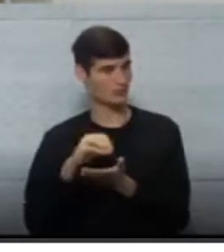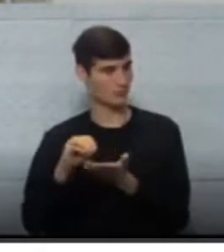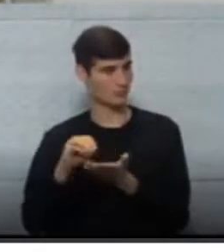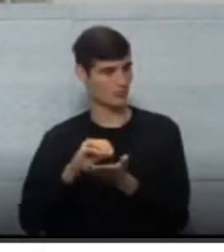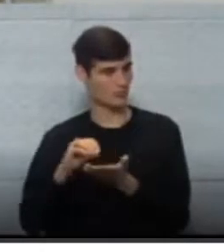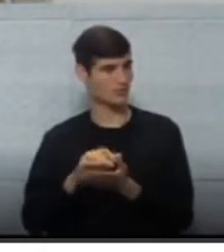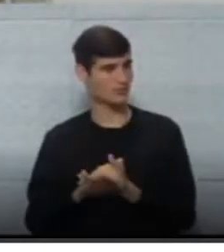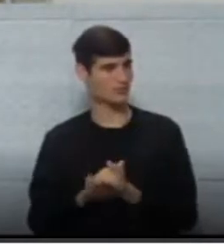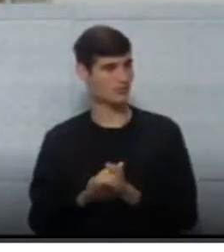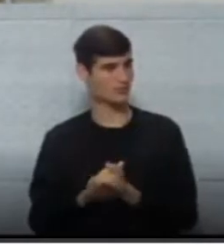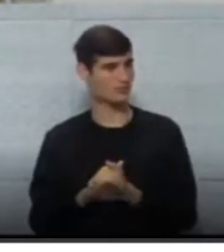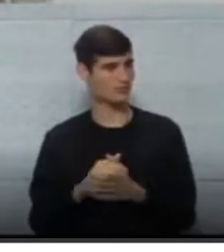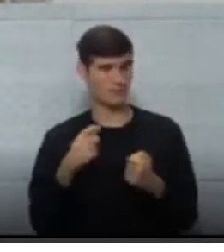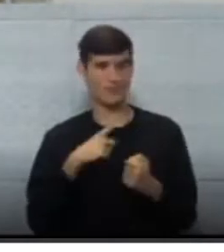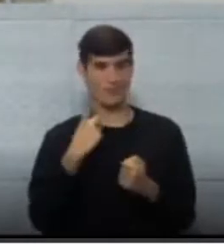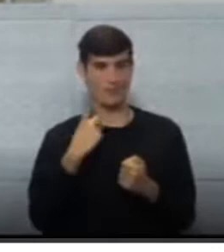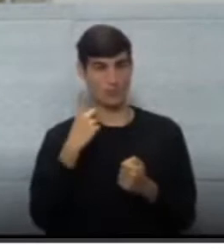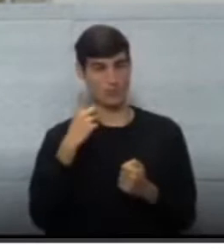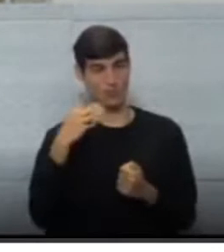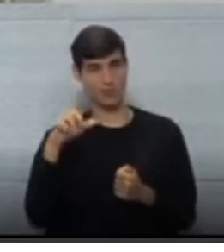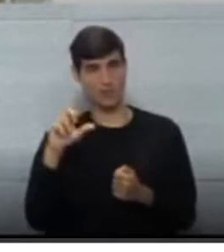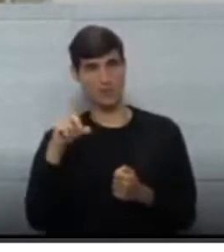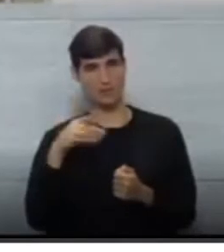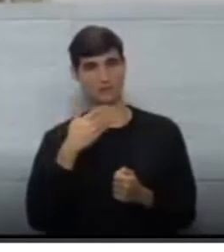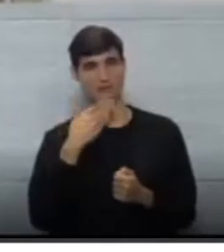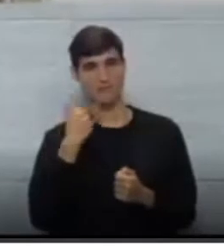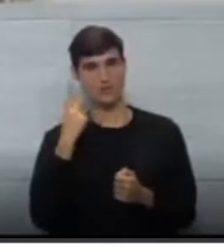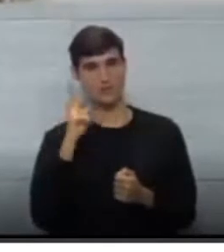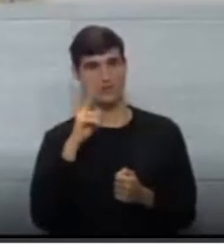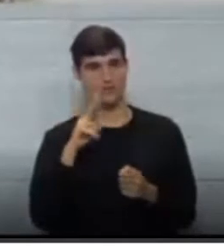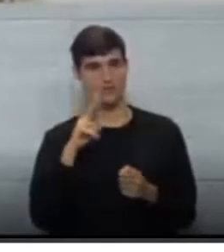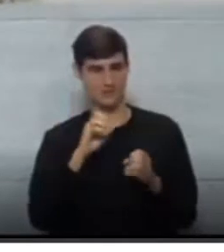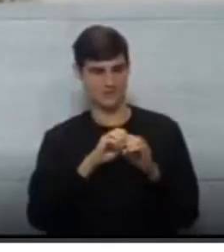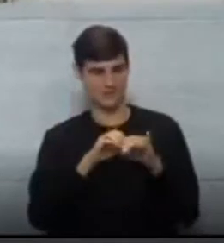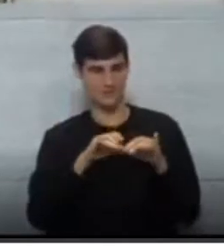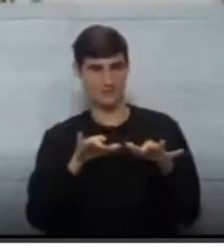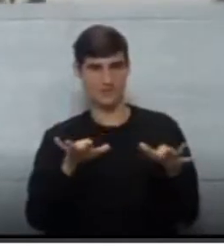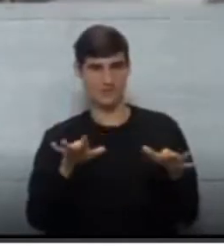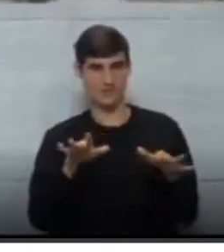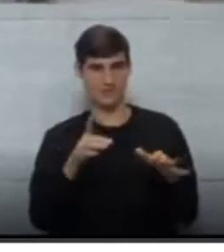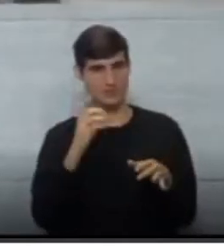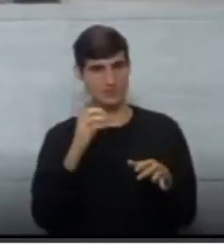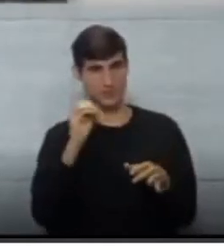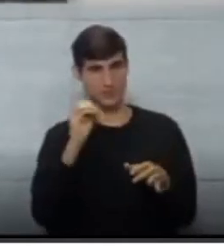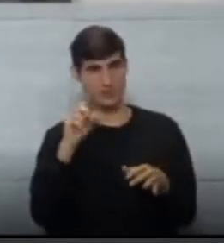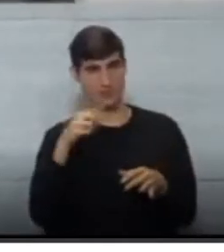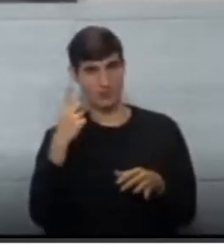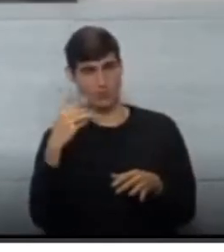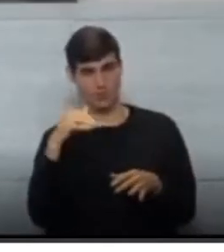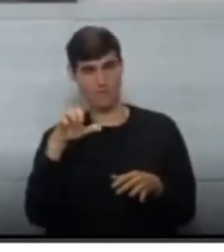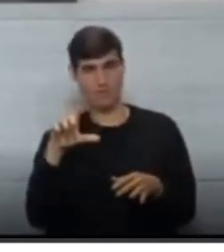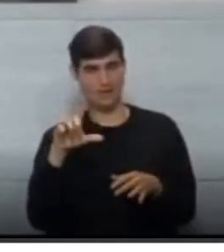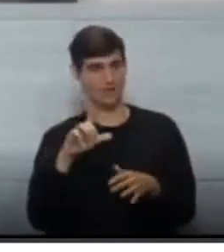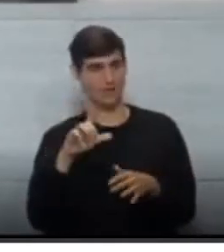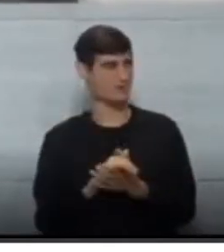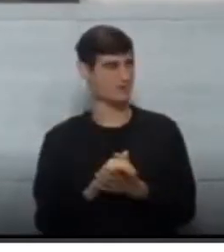ml seja mais eficiente, porque a gente consegue ver melhor a separação aí de 0,1 ml